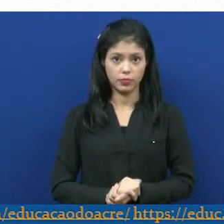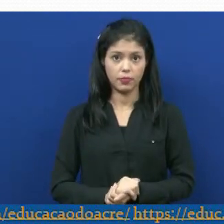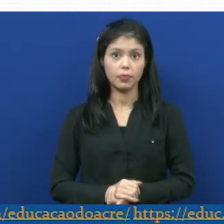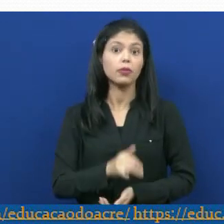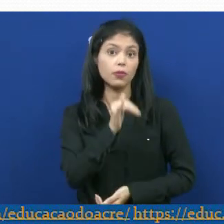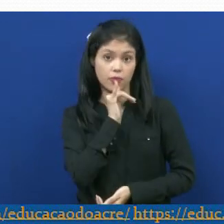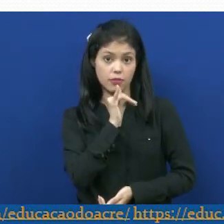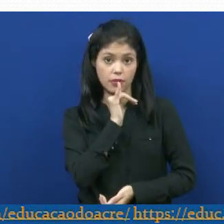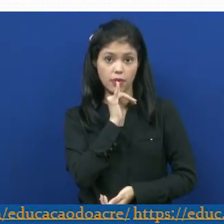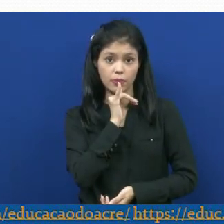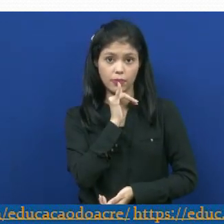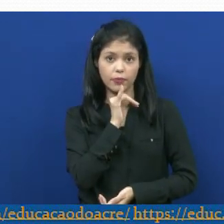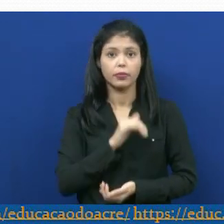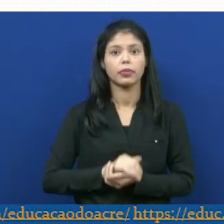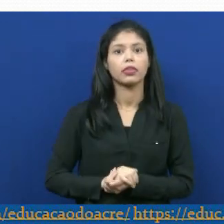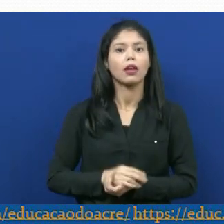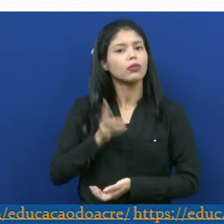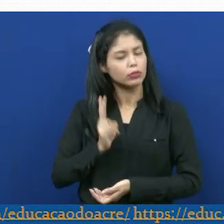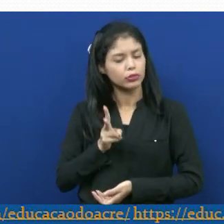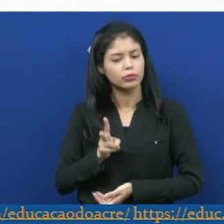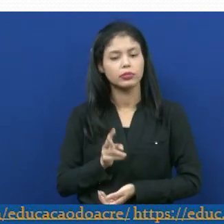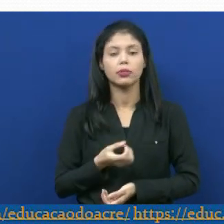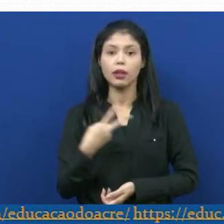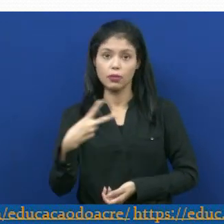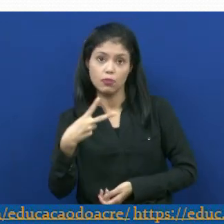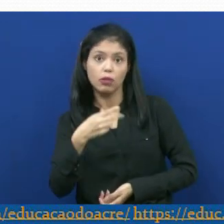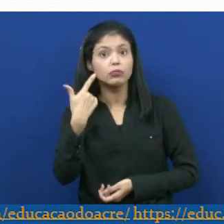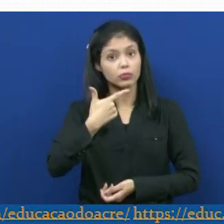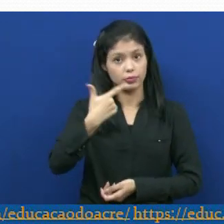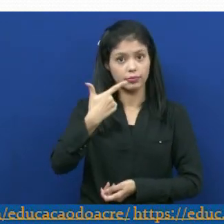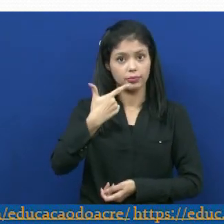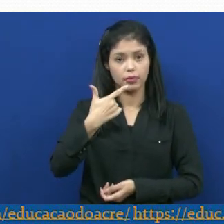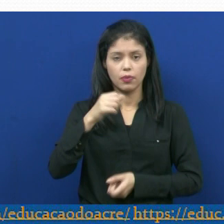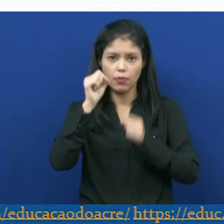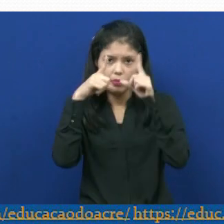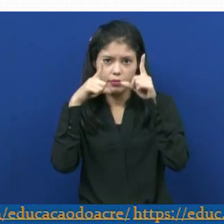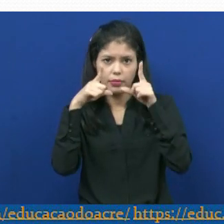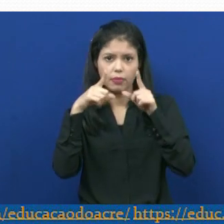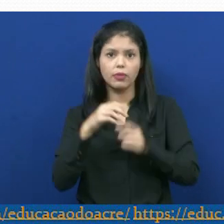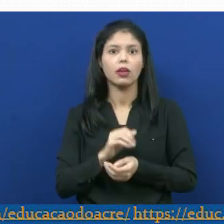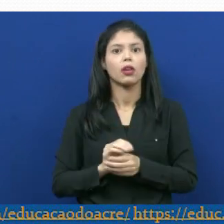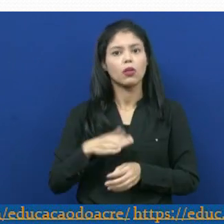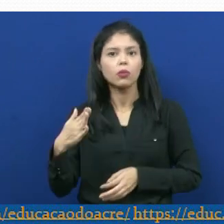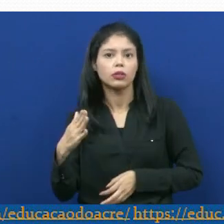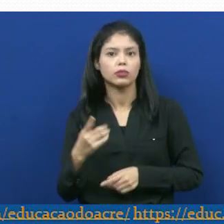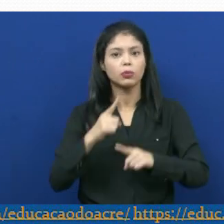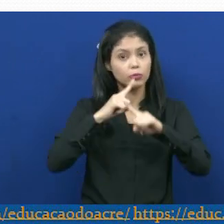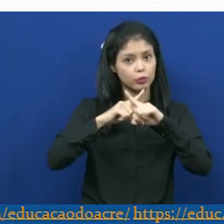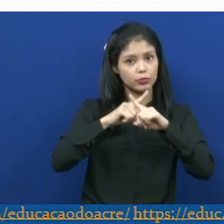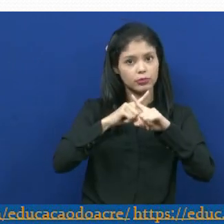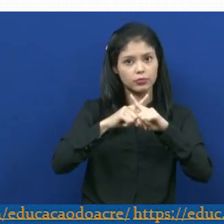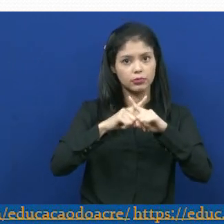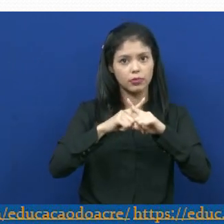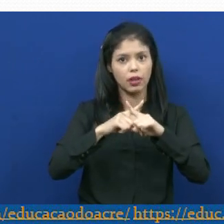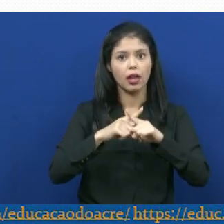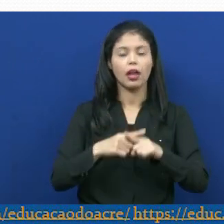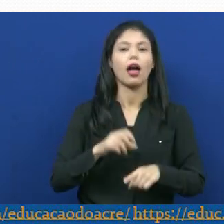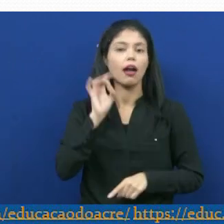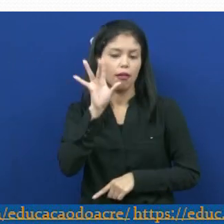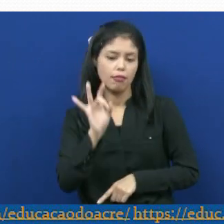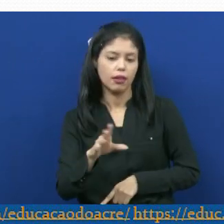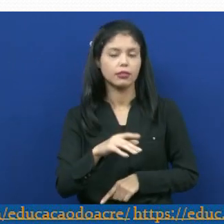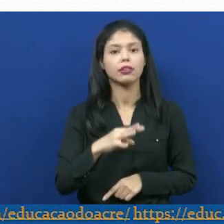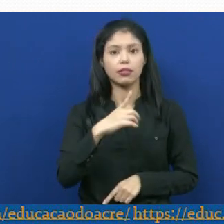Nesse exemplo, a nossa constante é igual a 2. Observe que, quando eu multiplico essa constante a